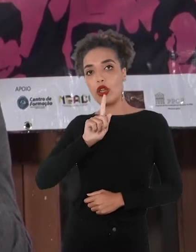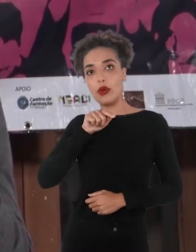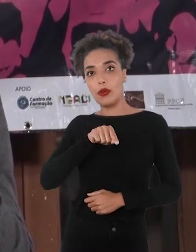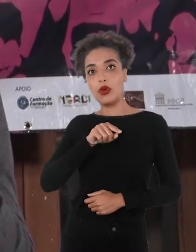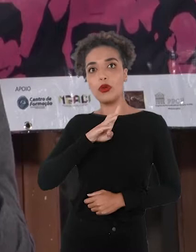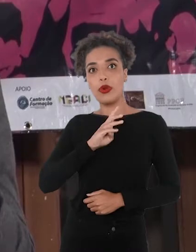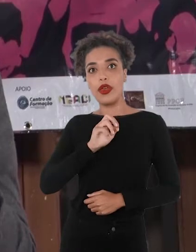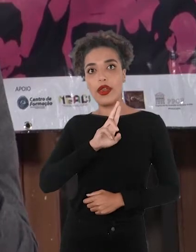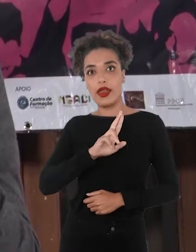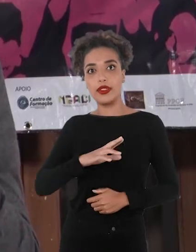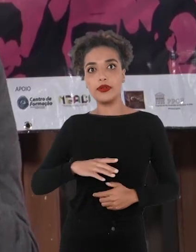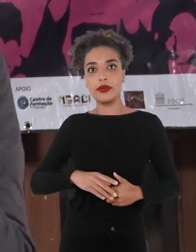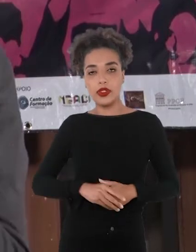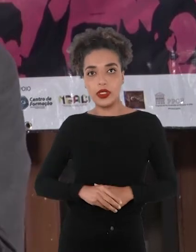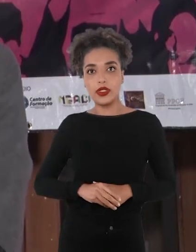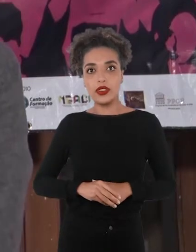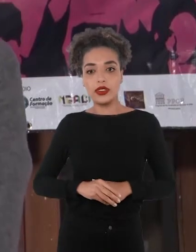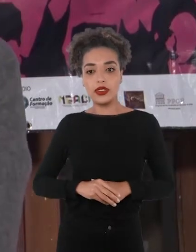pesquisaleidecotas.org.br. Então,